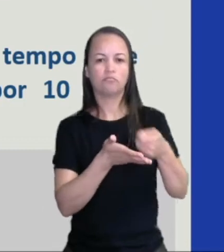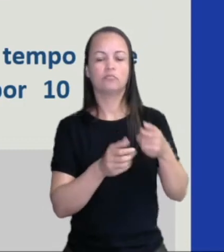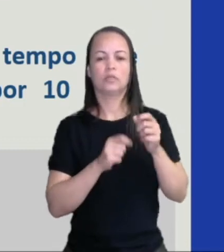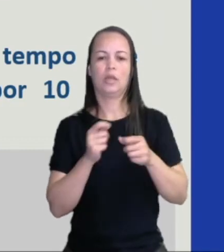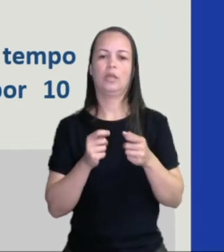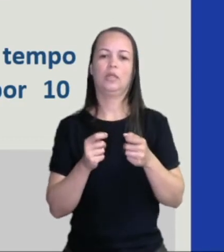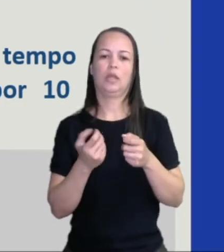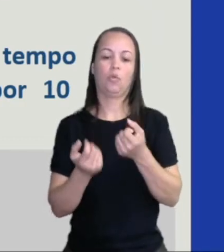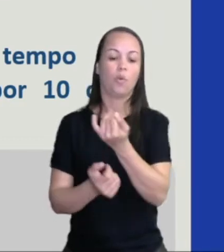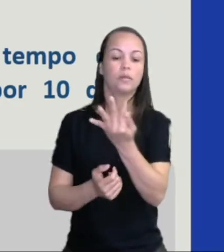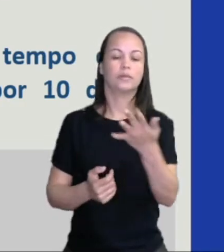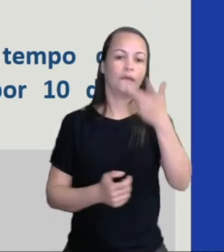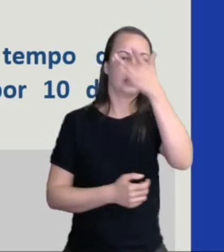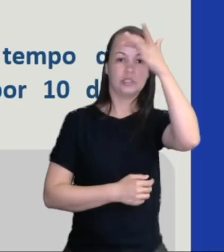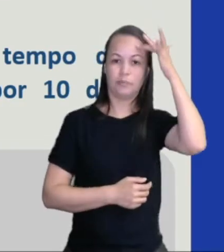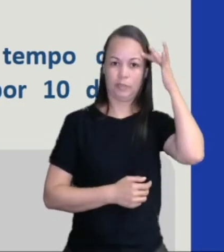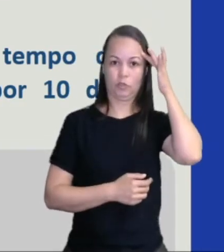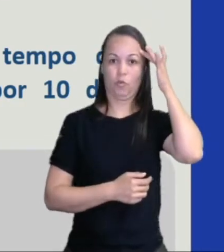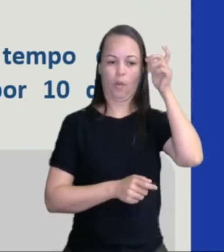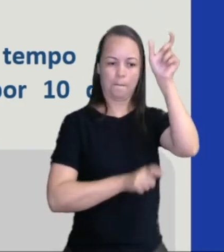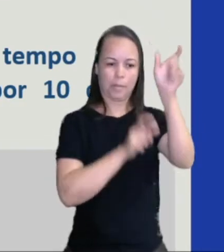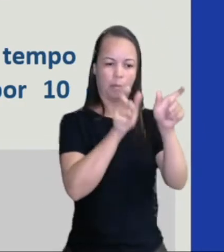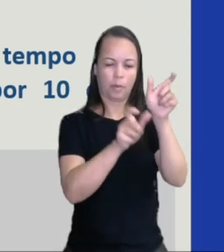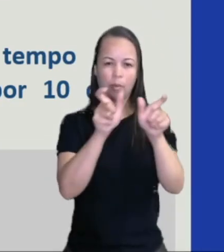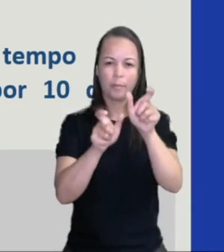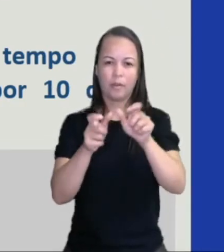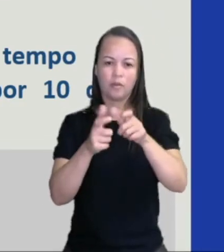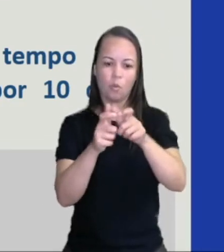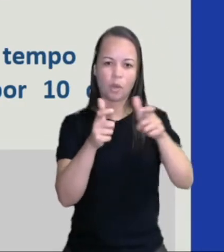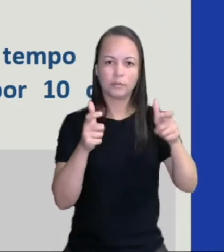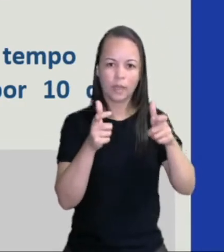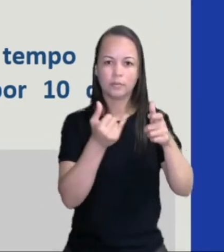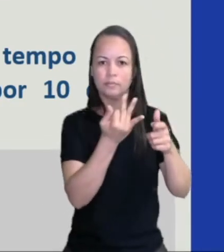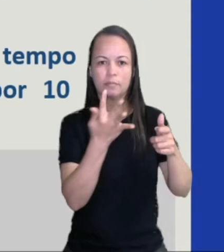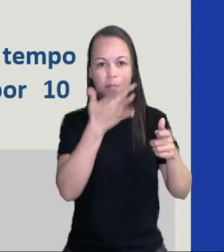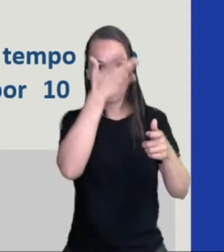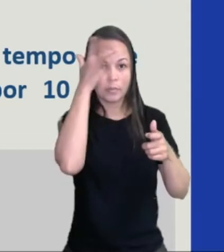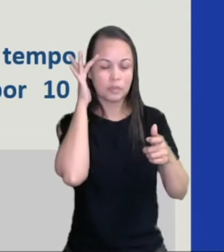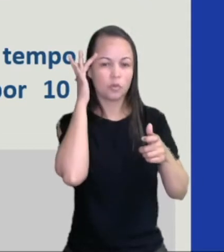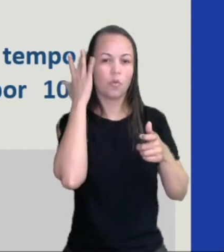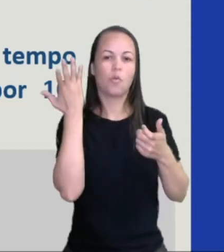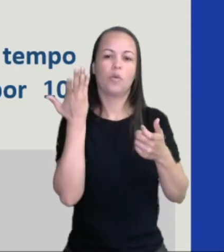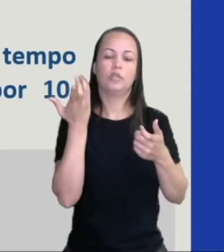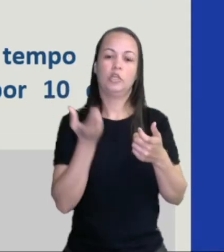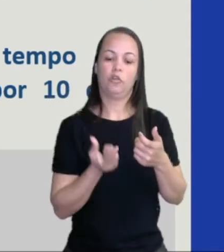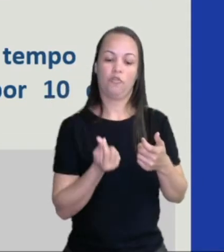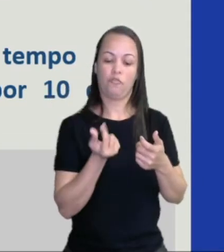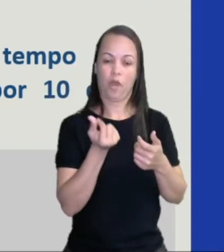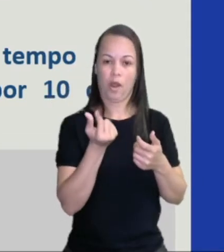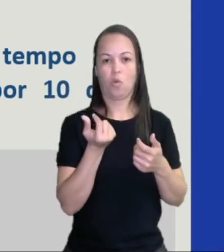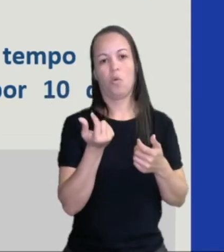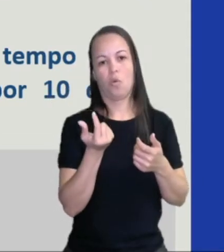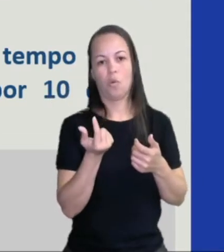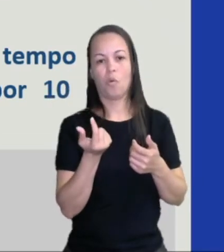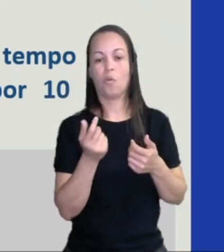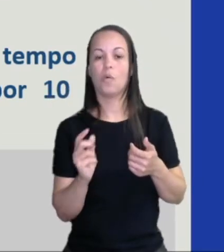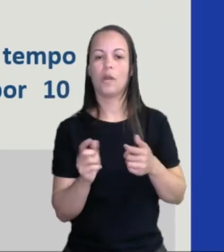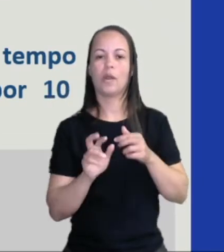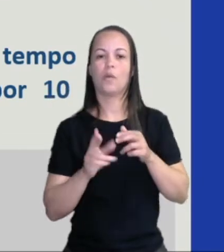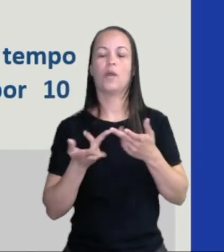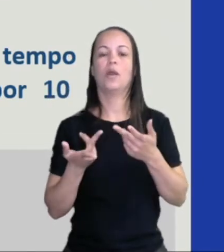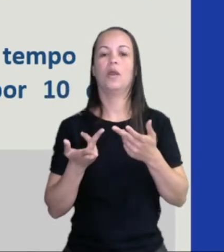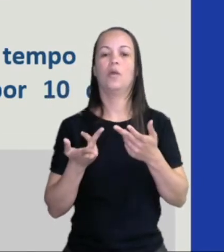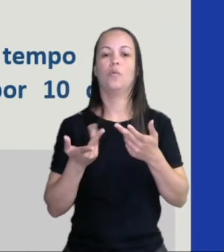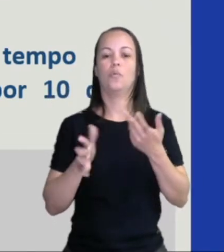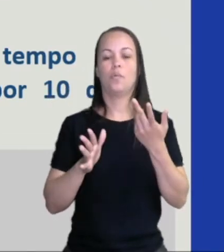os gastos também irão aumentar. Então, quantidade de pessoas e custos ou gastos é uma